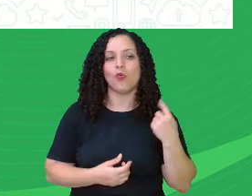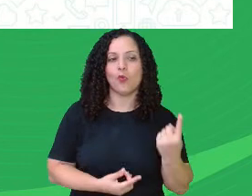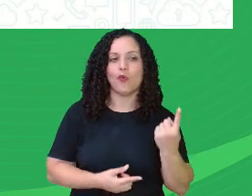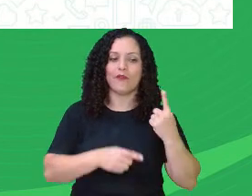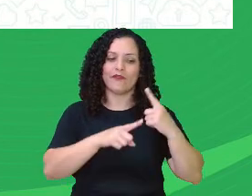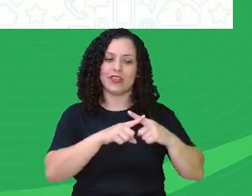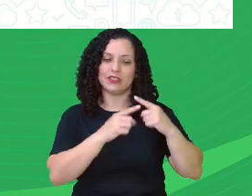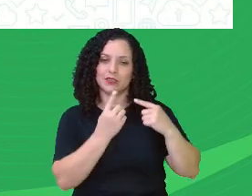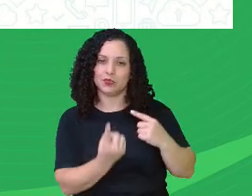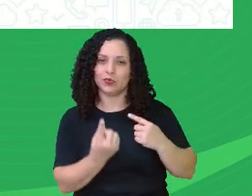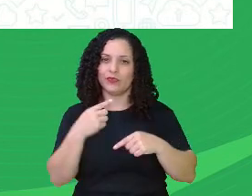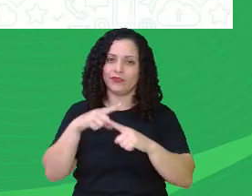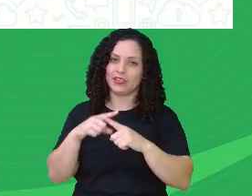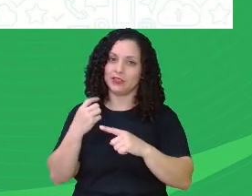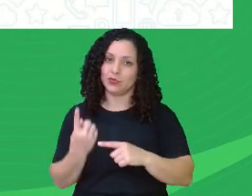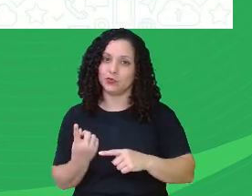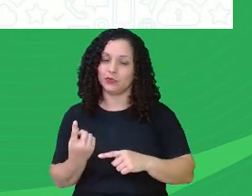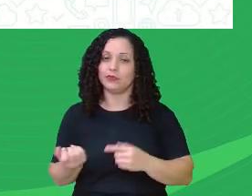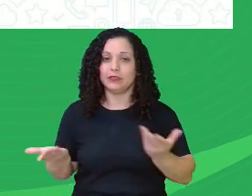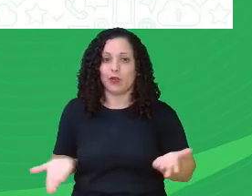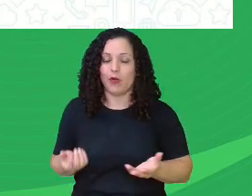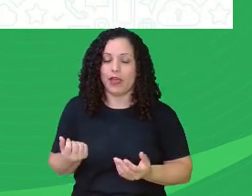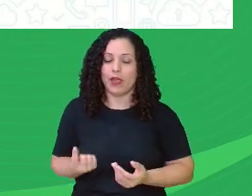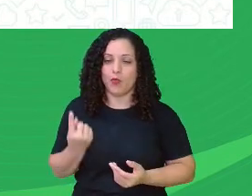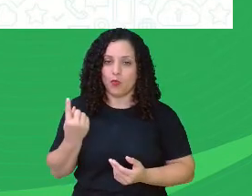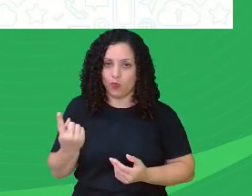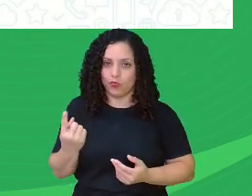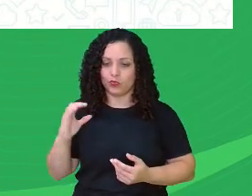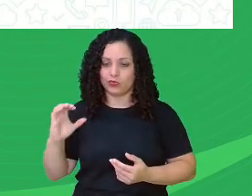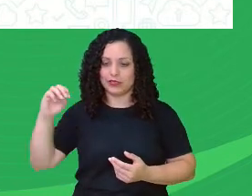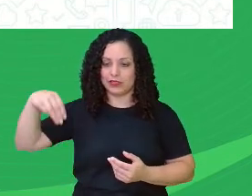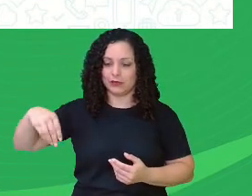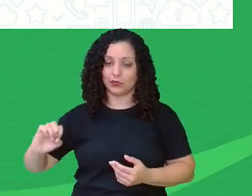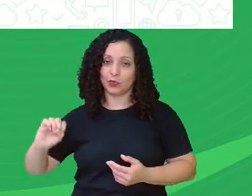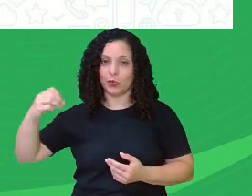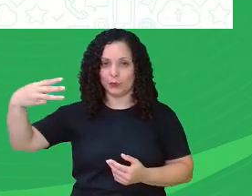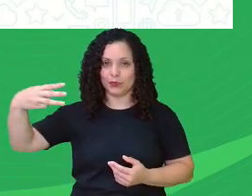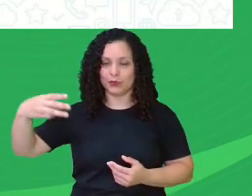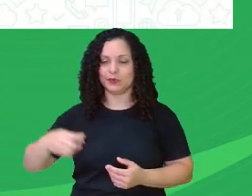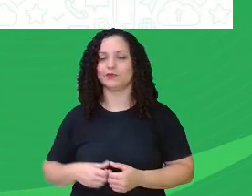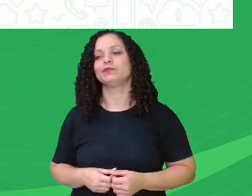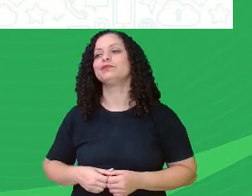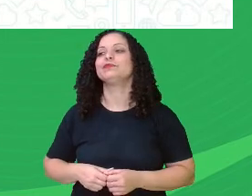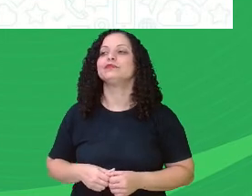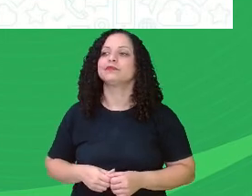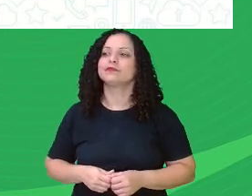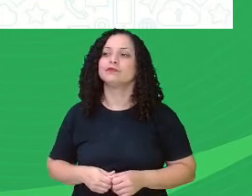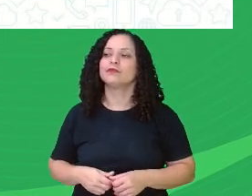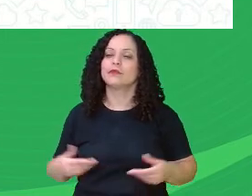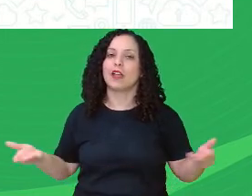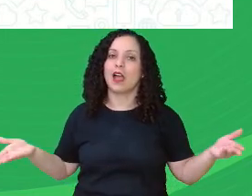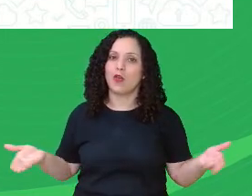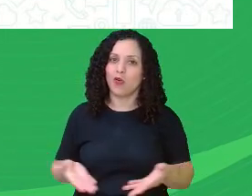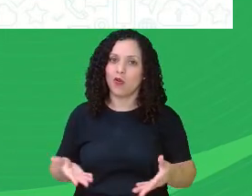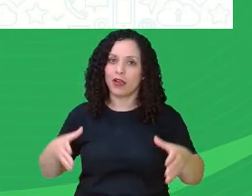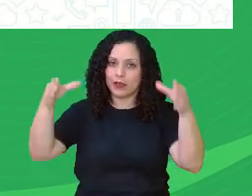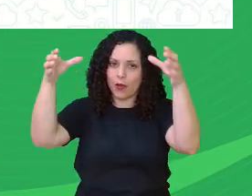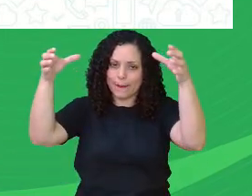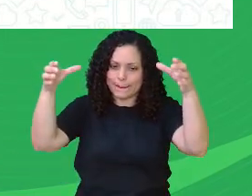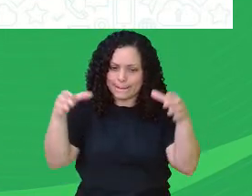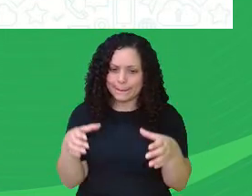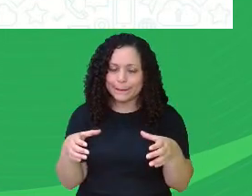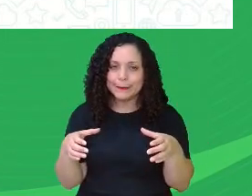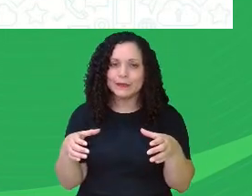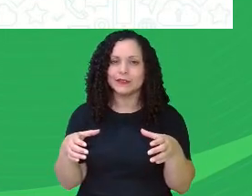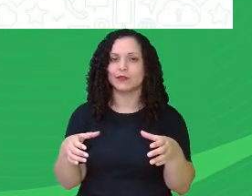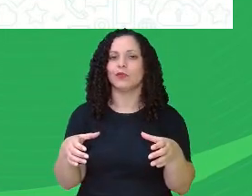vai dar 1 centímetros cúbicos. Esses cubos serão transferidos para as caixas menores do tipo 2. Então, vou pegar um cubo e